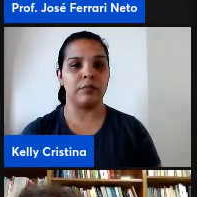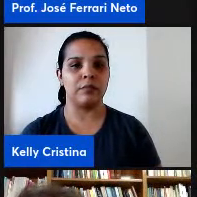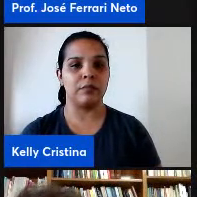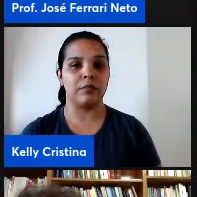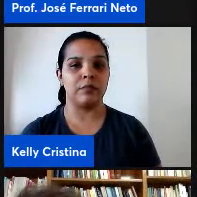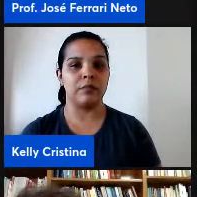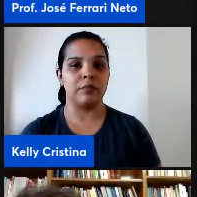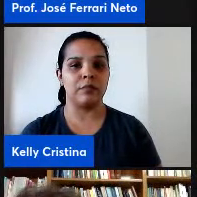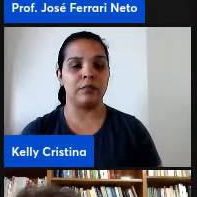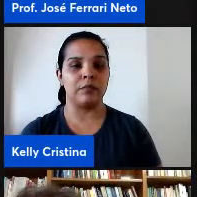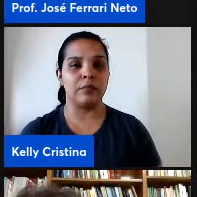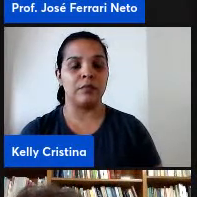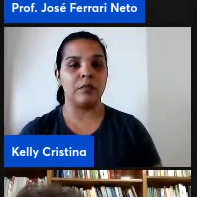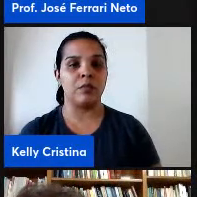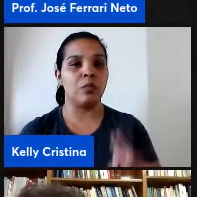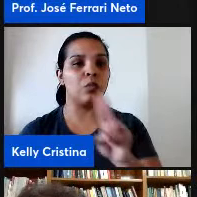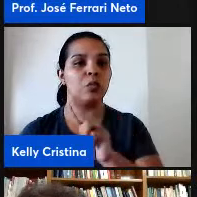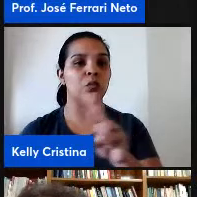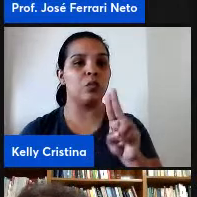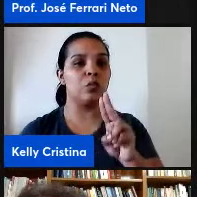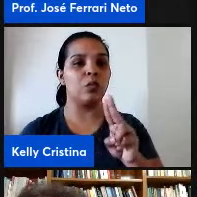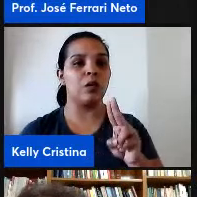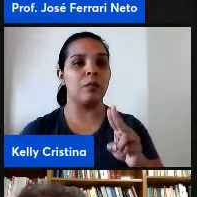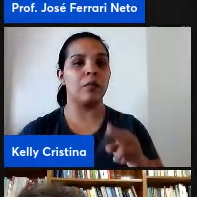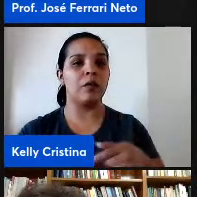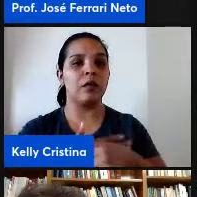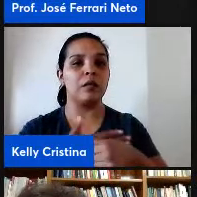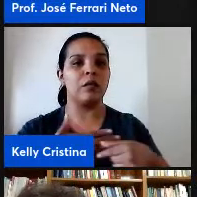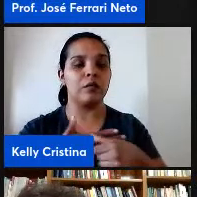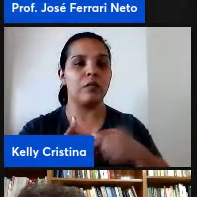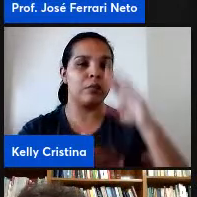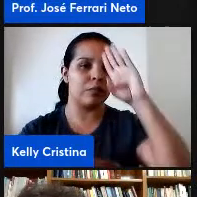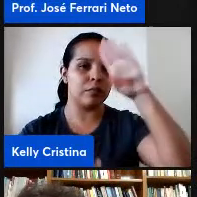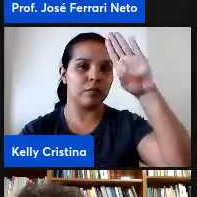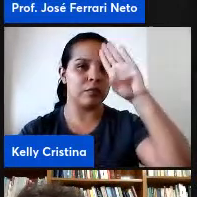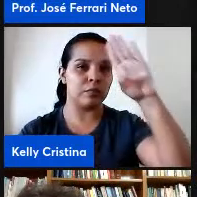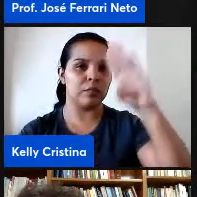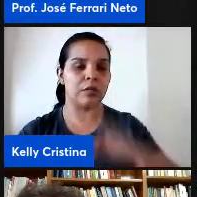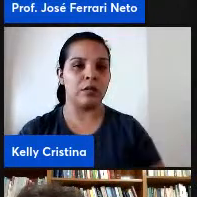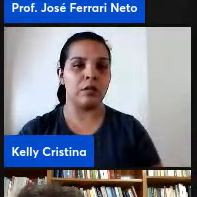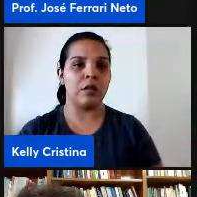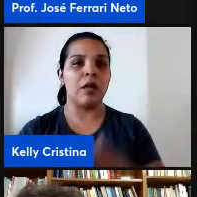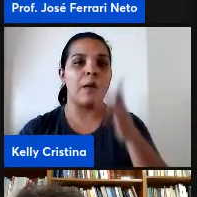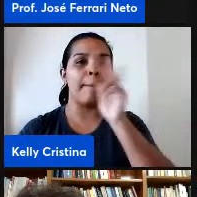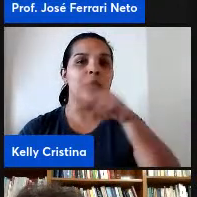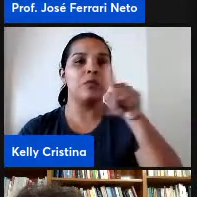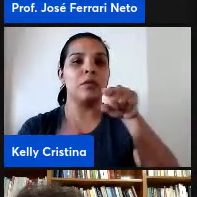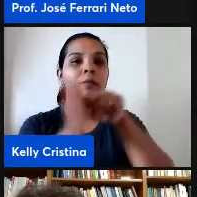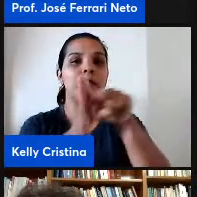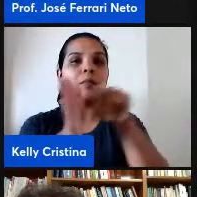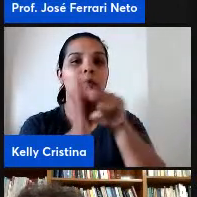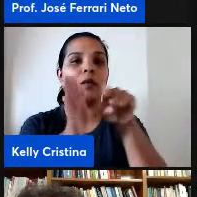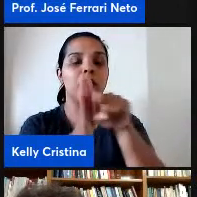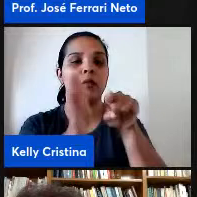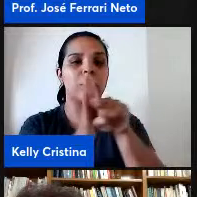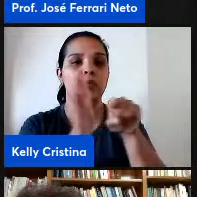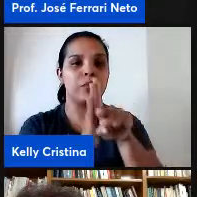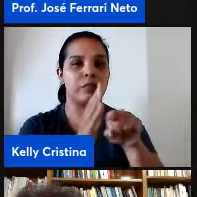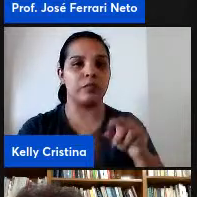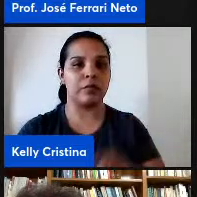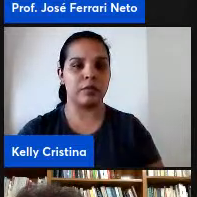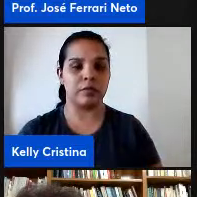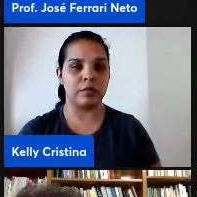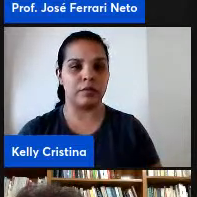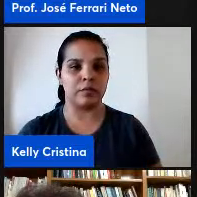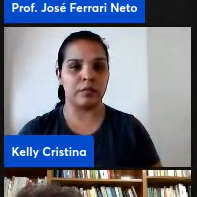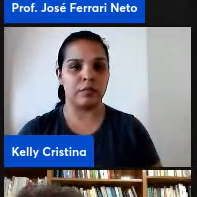o nome da autora destes princípios. Há uma professora que pergunta. Esse é para ti diretamente. O